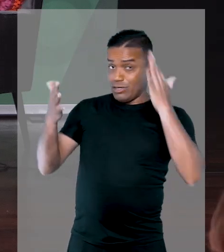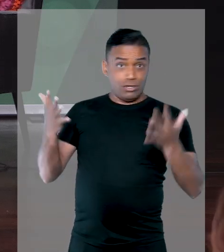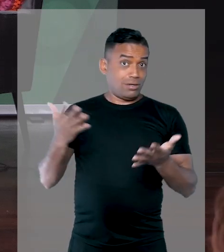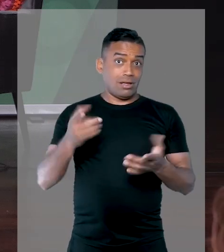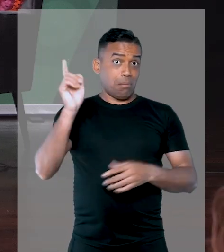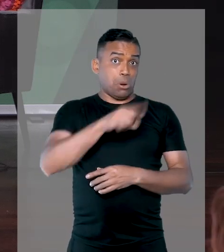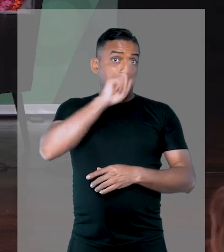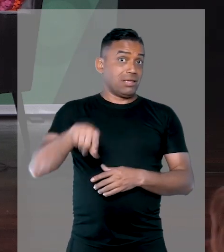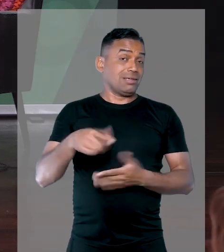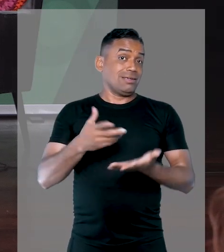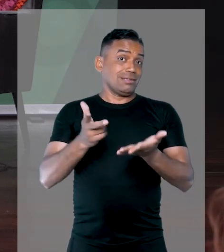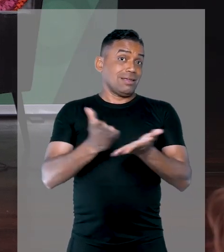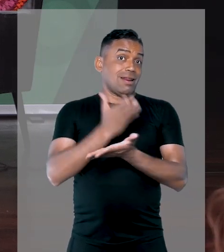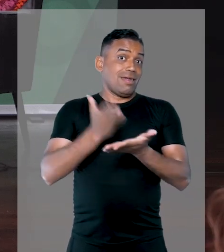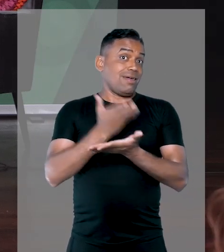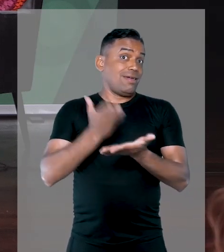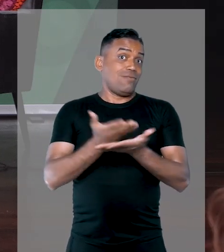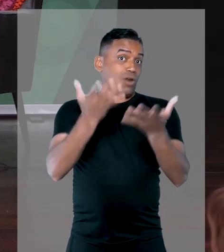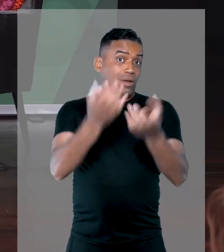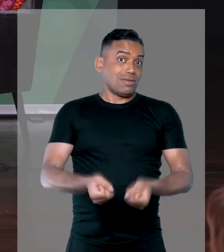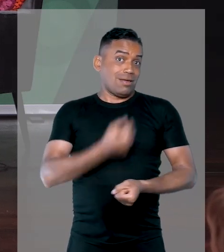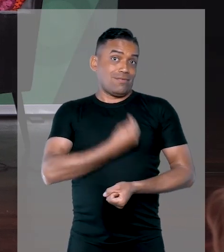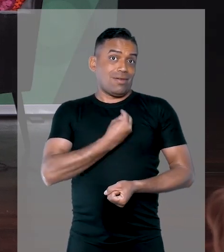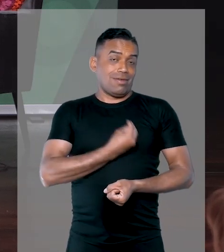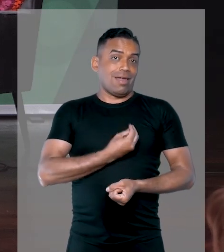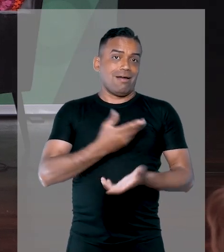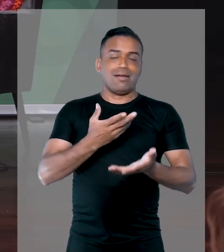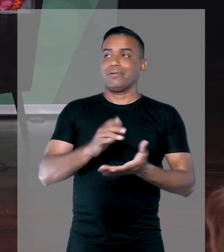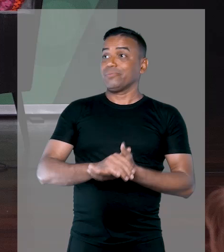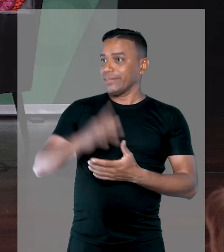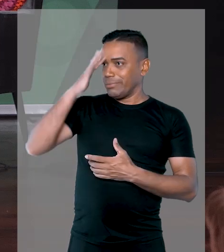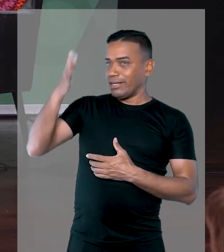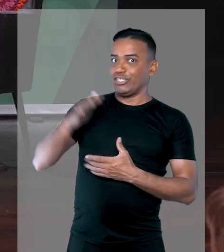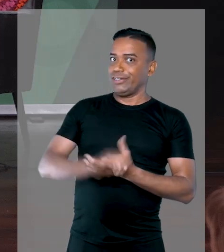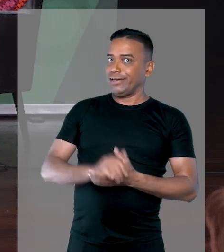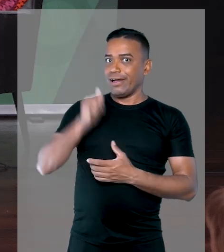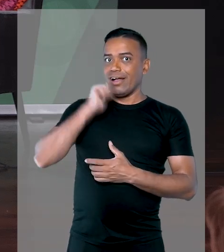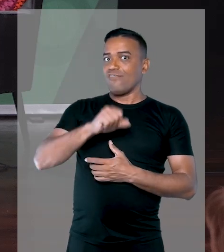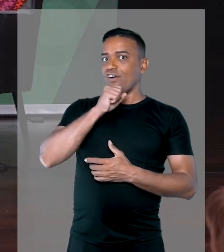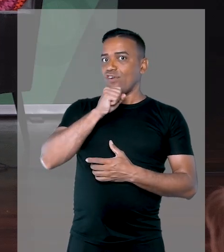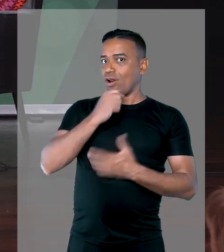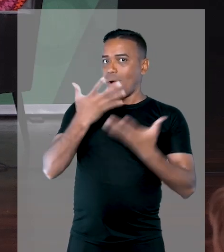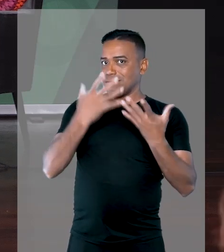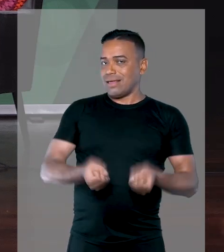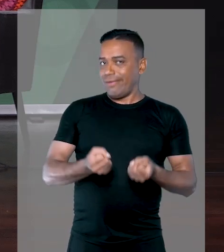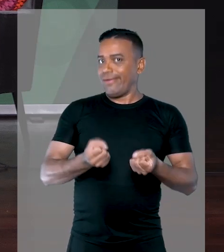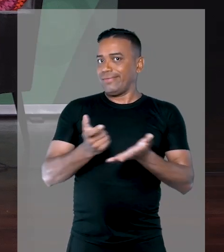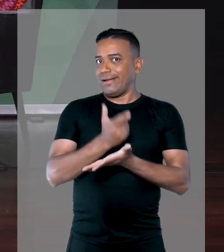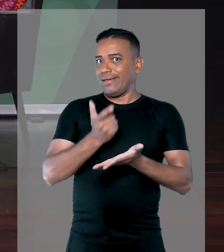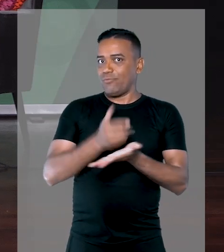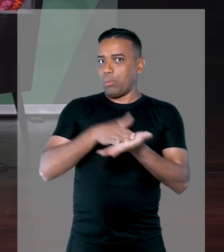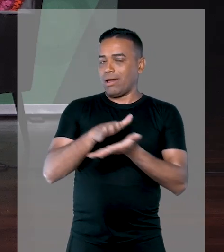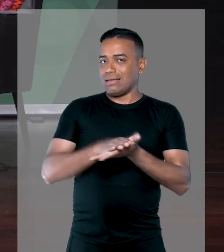recolhido. Imagina. Não autorizada a biografia. A minha avó dá uma de Roberto Carlos e fala, não quero. Mas